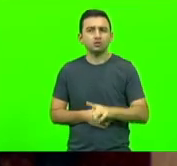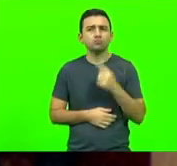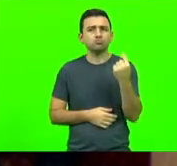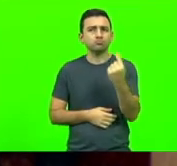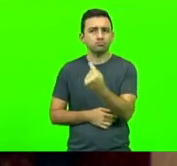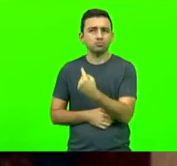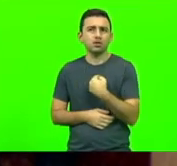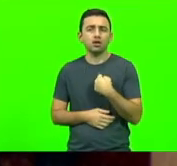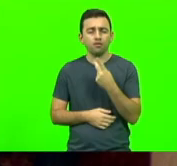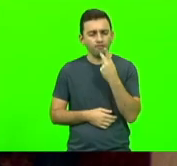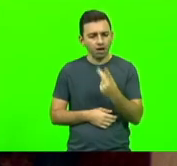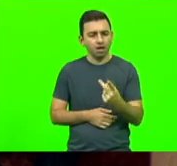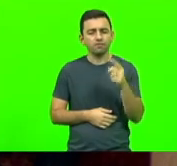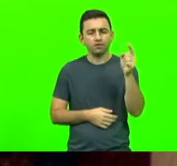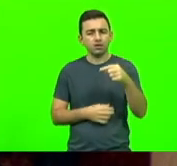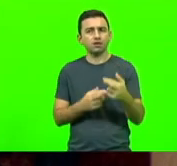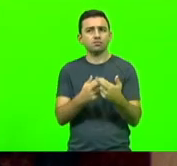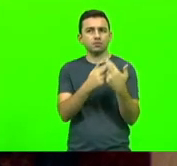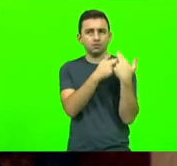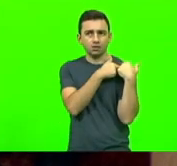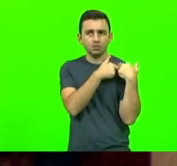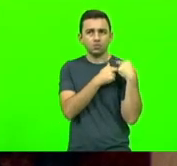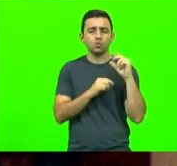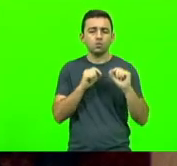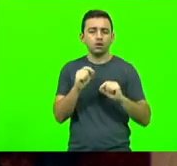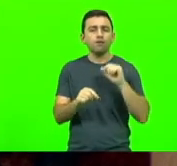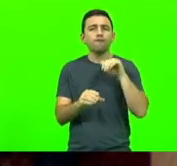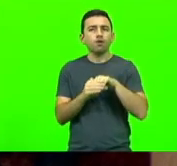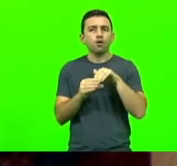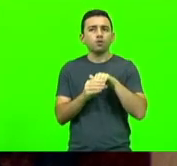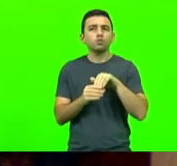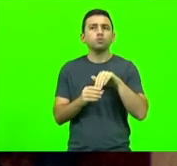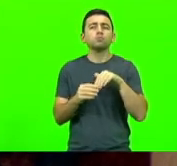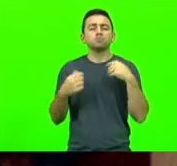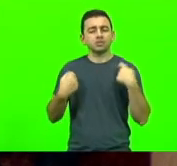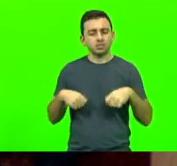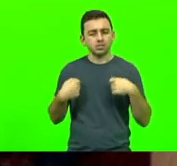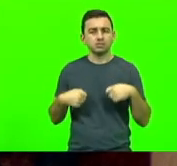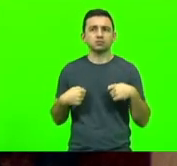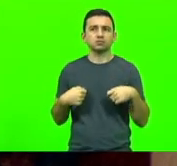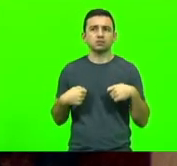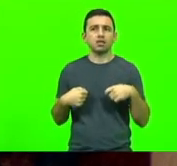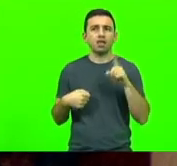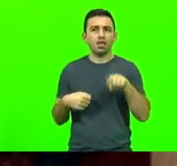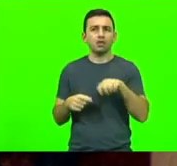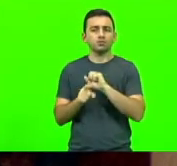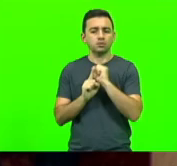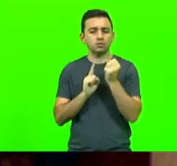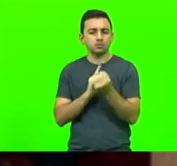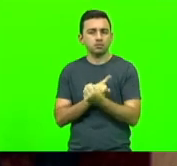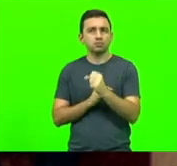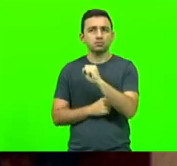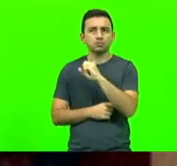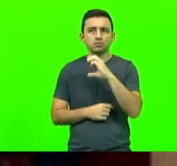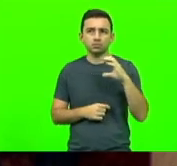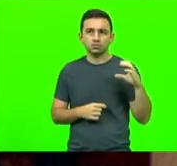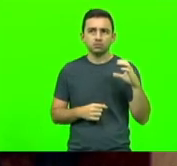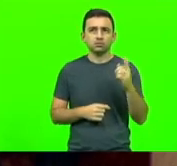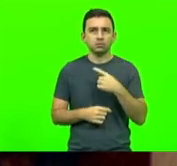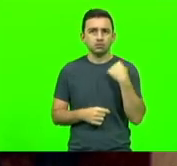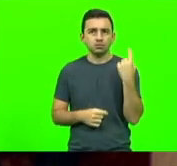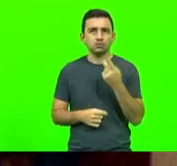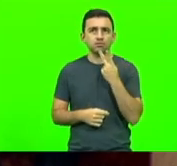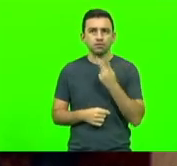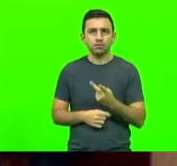aqui dessa casa à responsabilidade, porque o voto é nosso dever pessoal. É sobre a sociedade de Santa Catarina que nós estamos